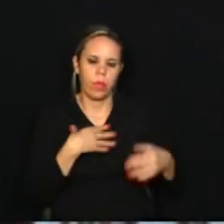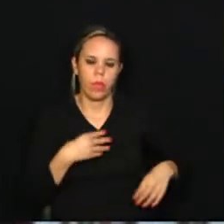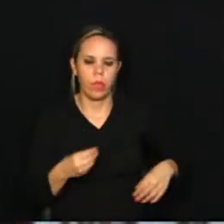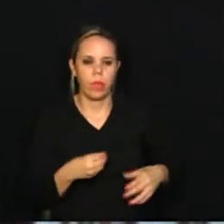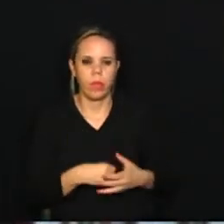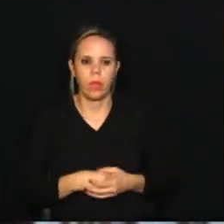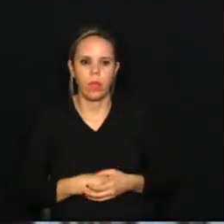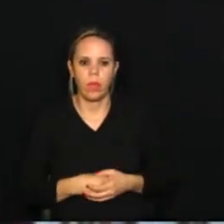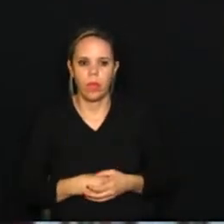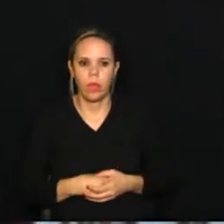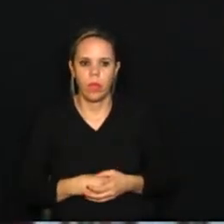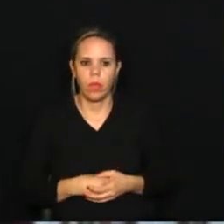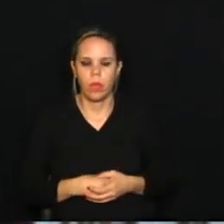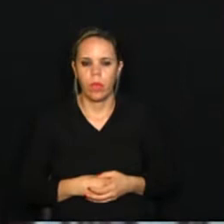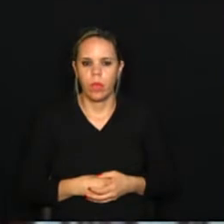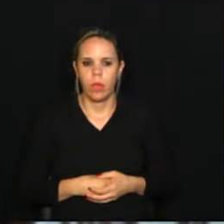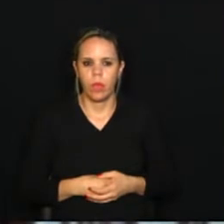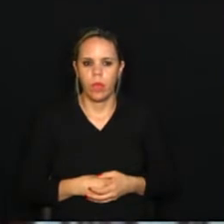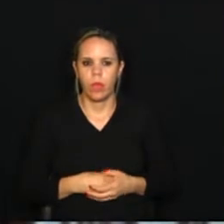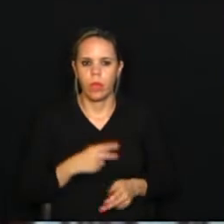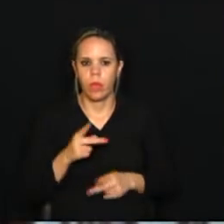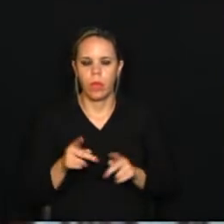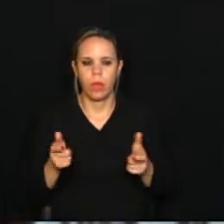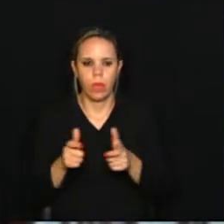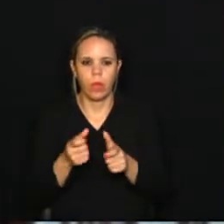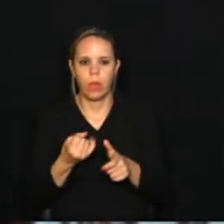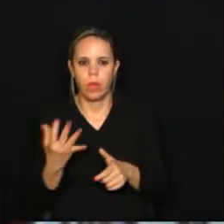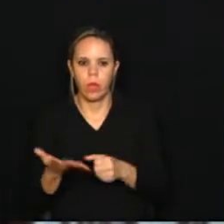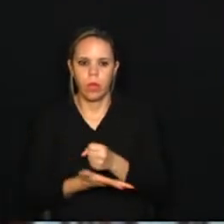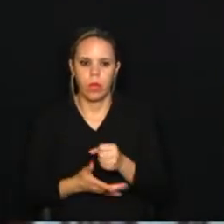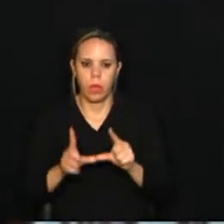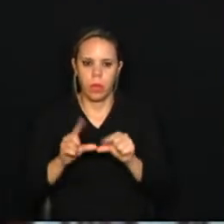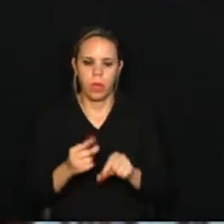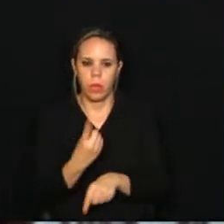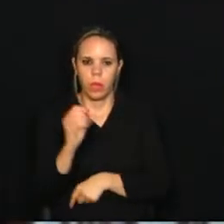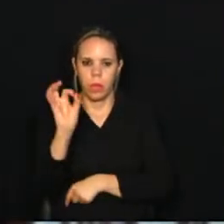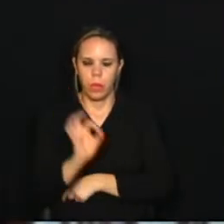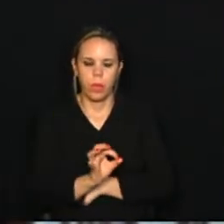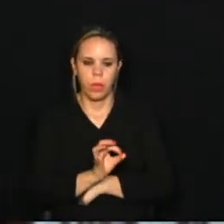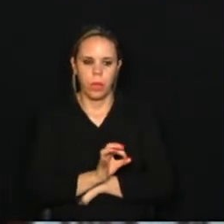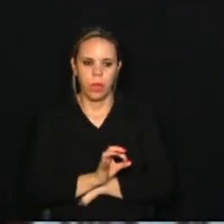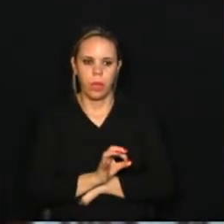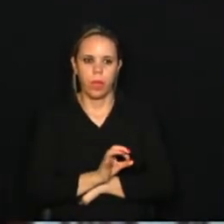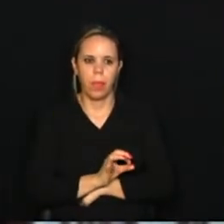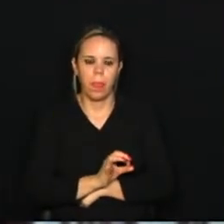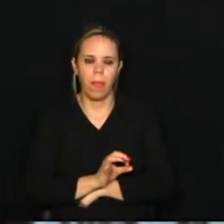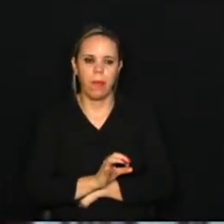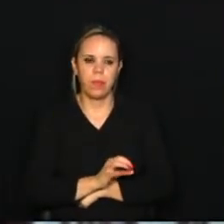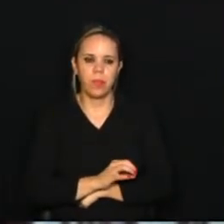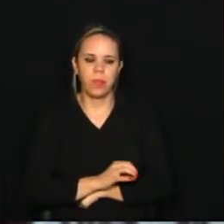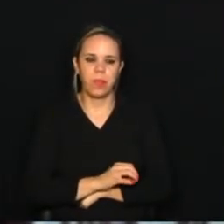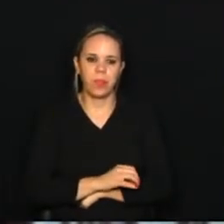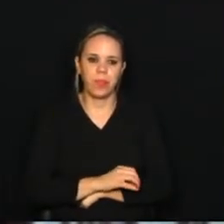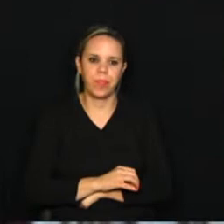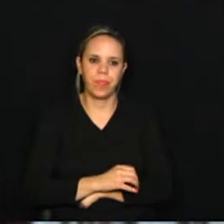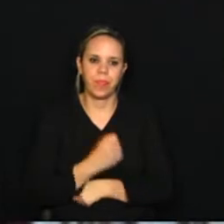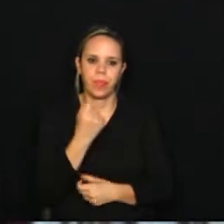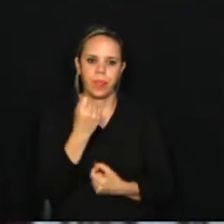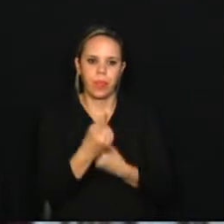filhos é muito pequena, abaixo de 10%, né? Em